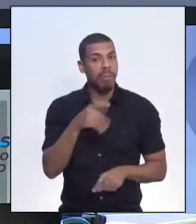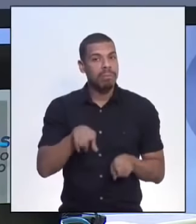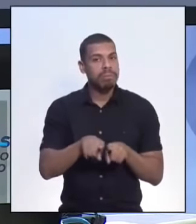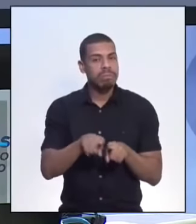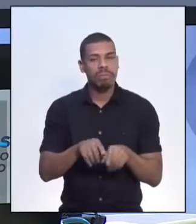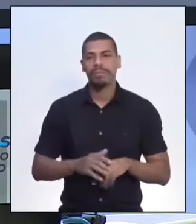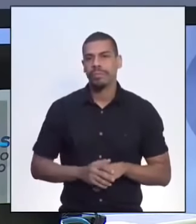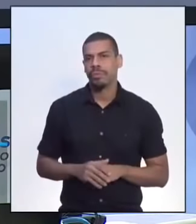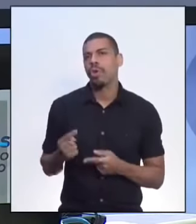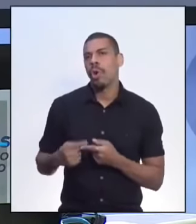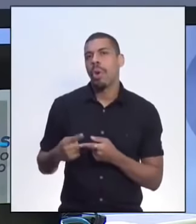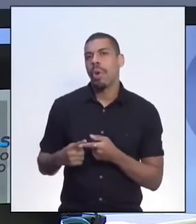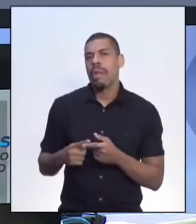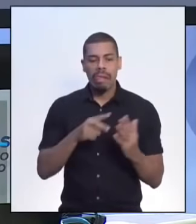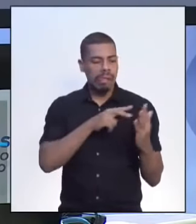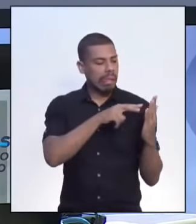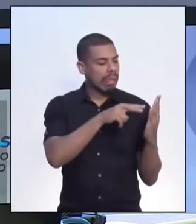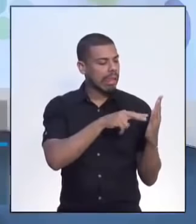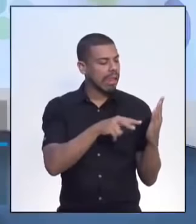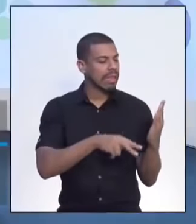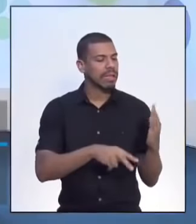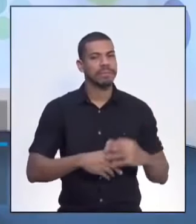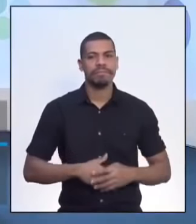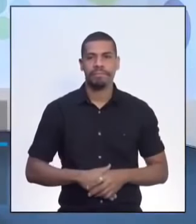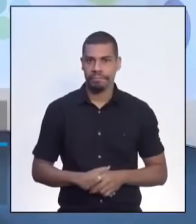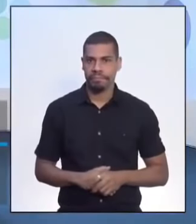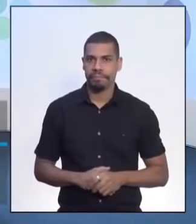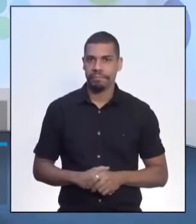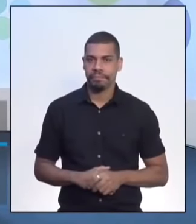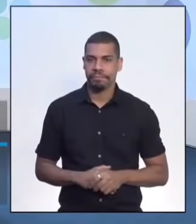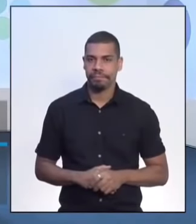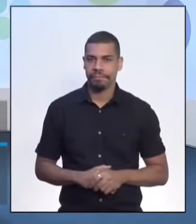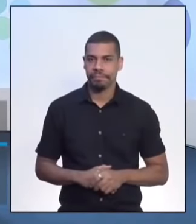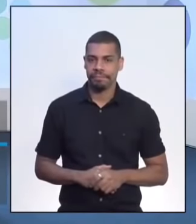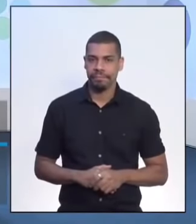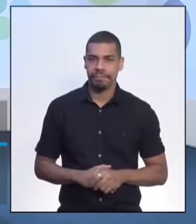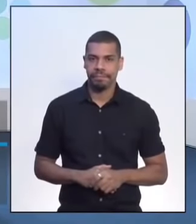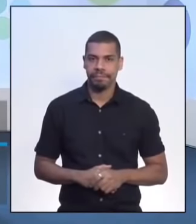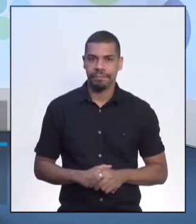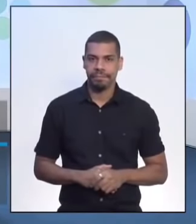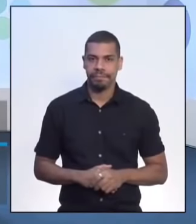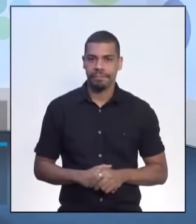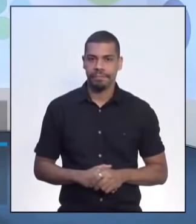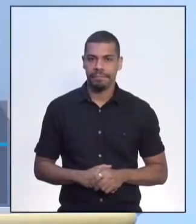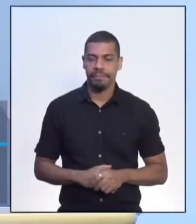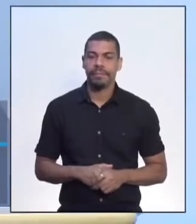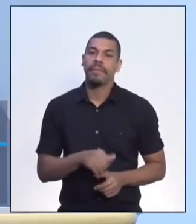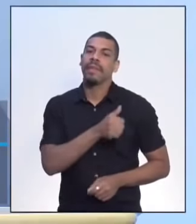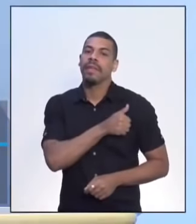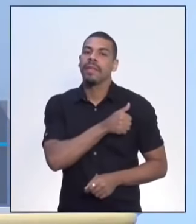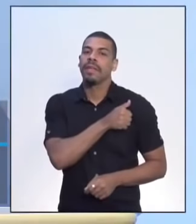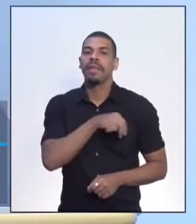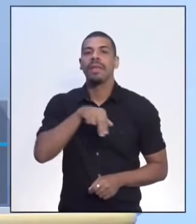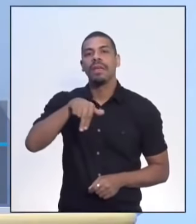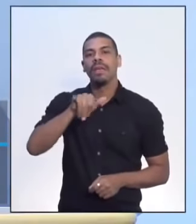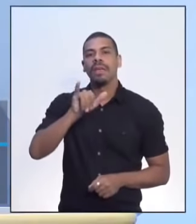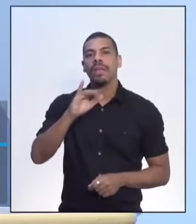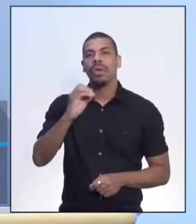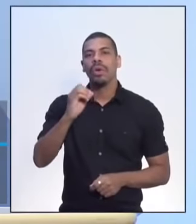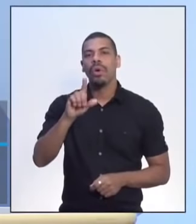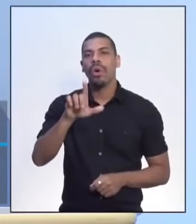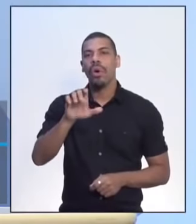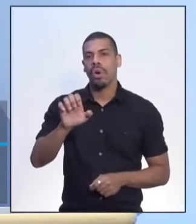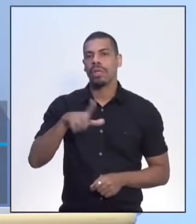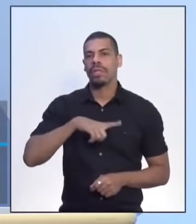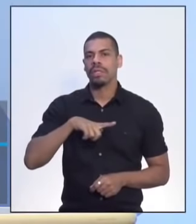fato de termos que ler, né, Andréia? É uma outra ferramenta que a gente utiliza em alguns momentos. Nicole, continue comentando. A gente está vendo sim. Você falou